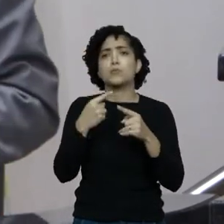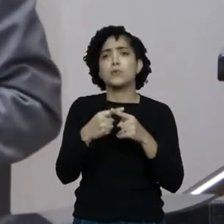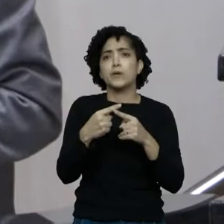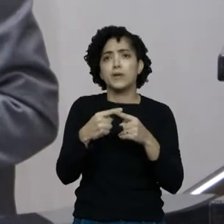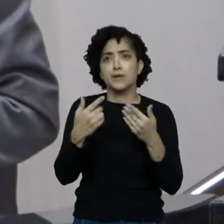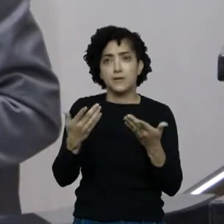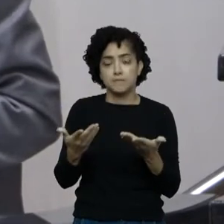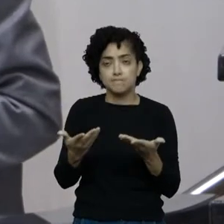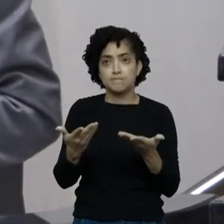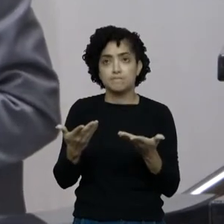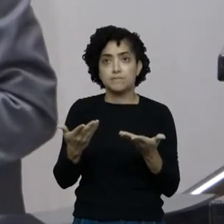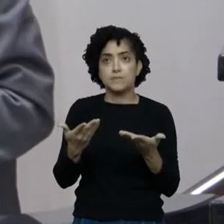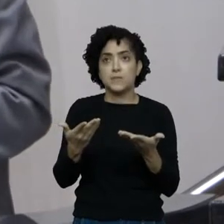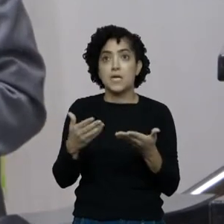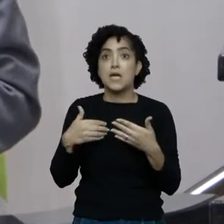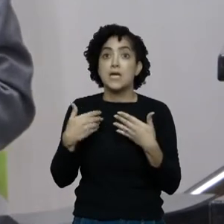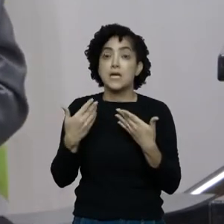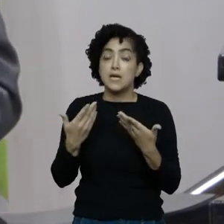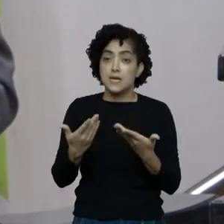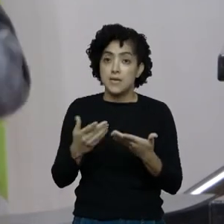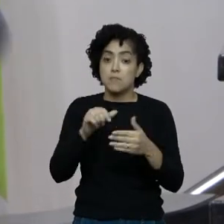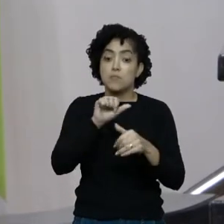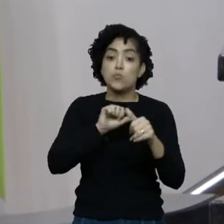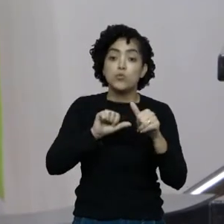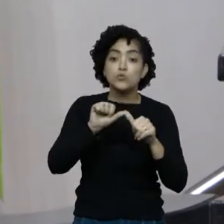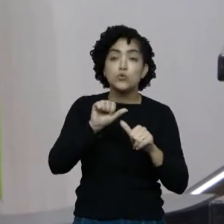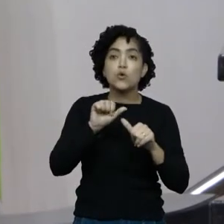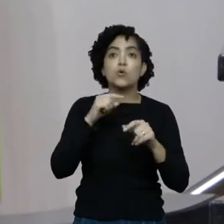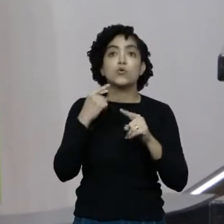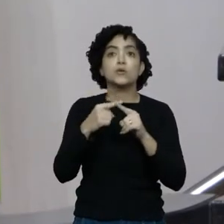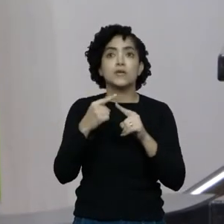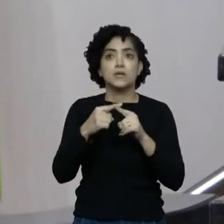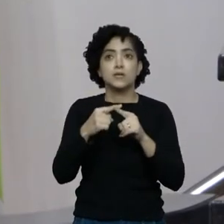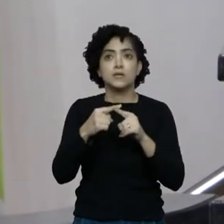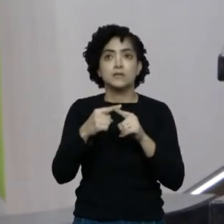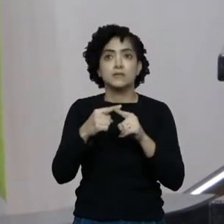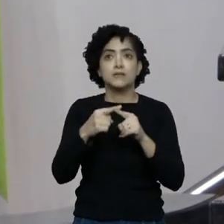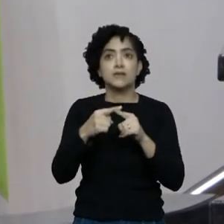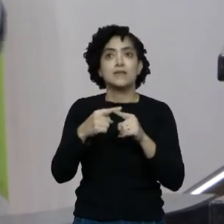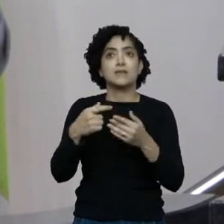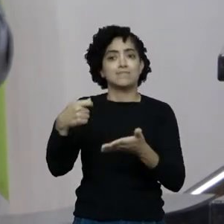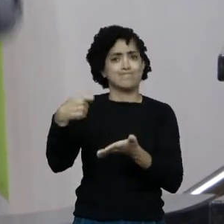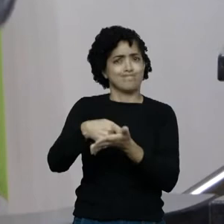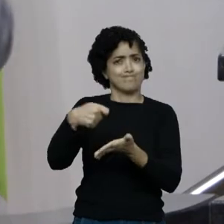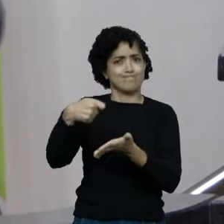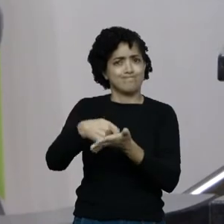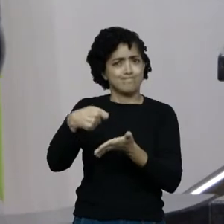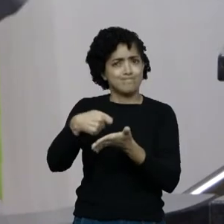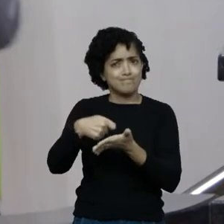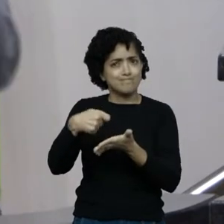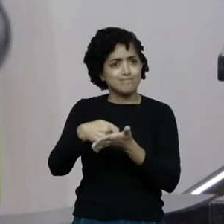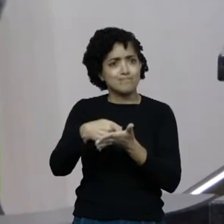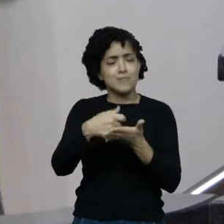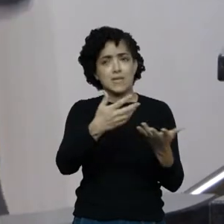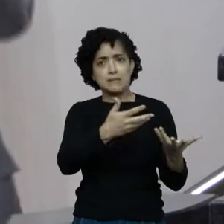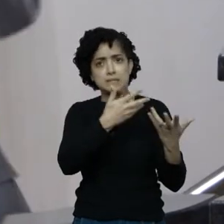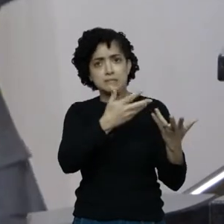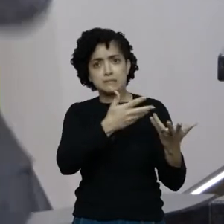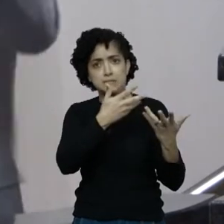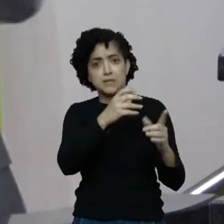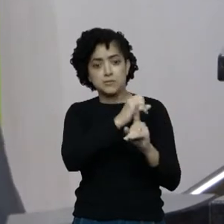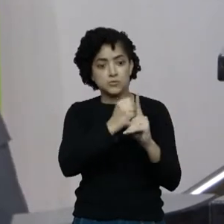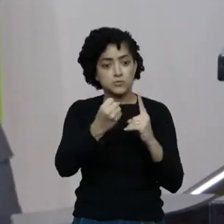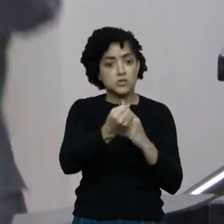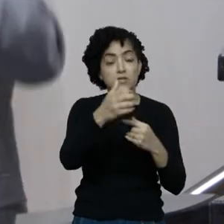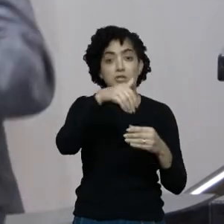e o que levou o capital do Bruno alugar foi porque ele estava sendo cobrado pela sociedade Catarinense tem dezembro voltou pelo